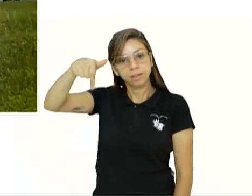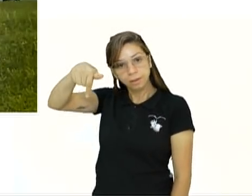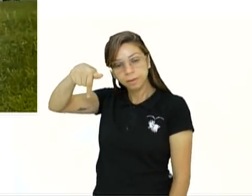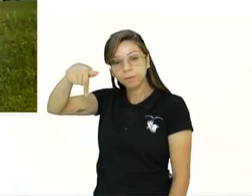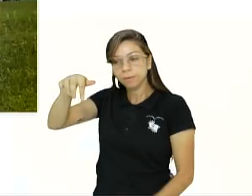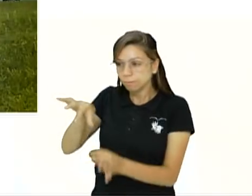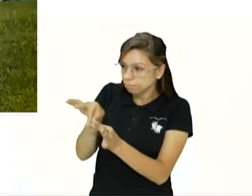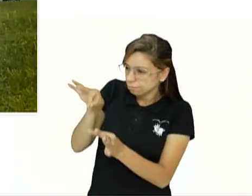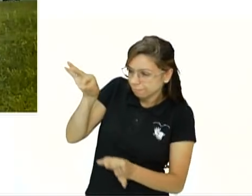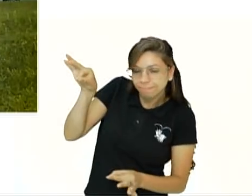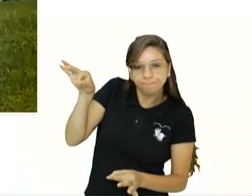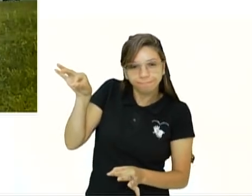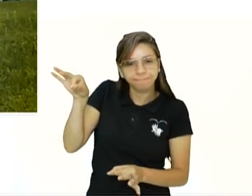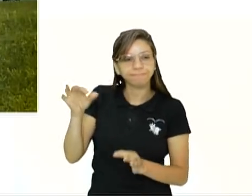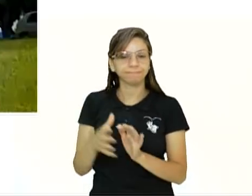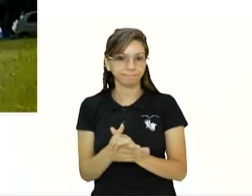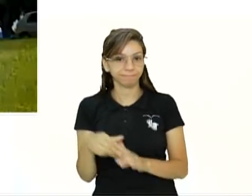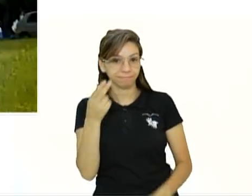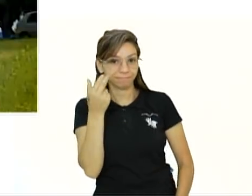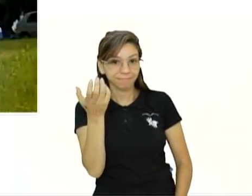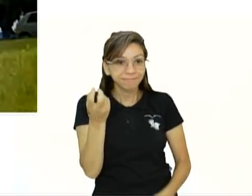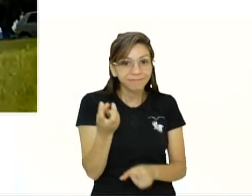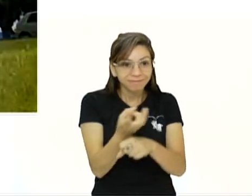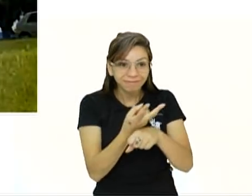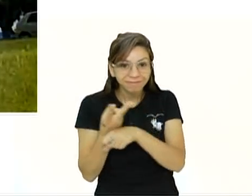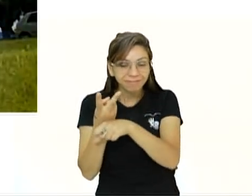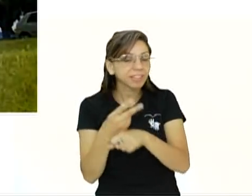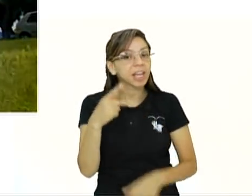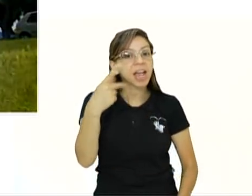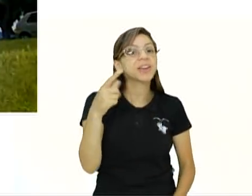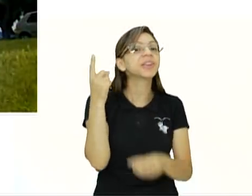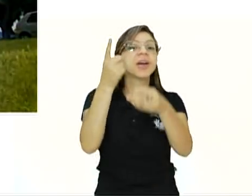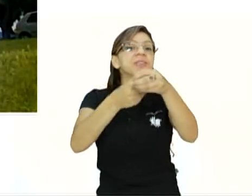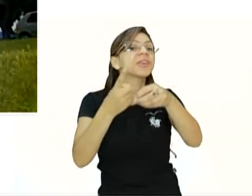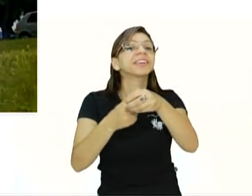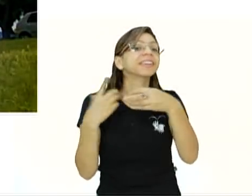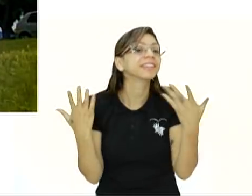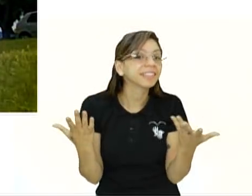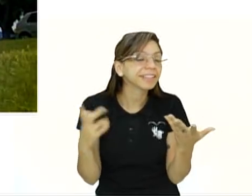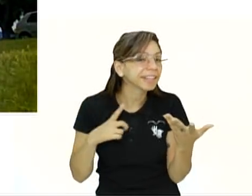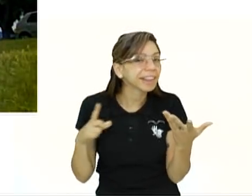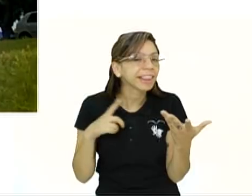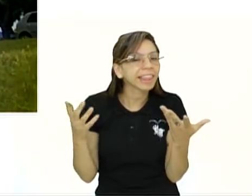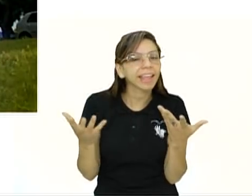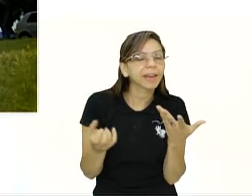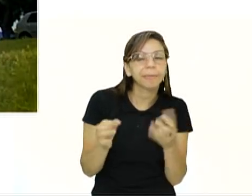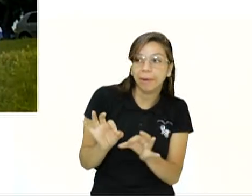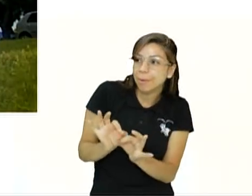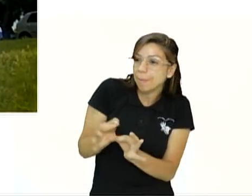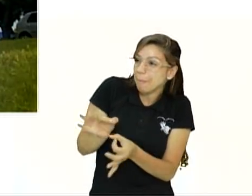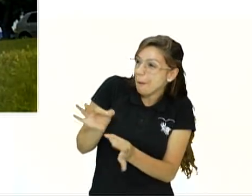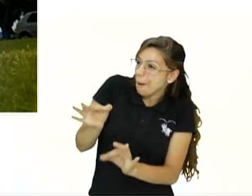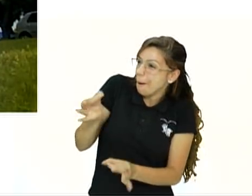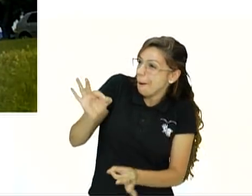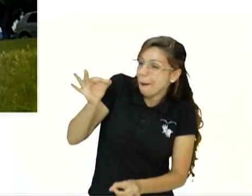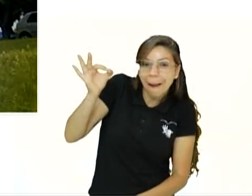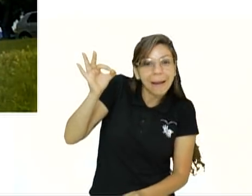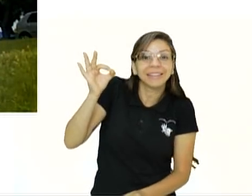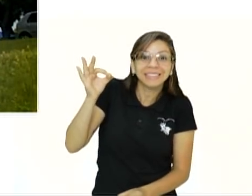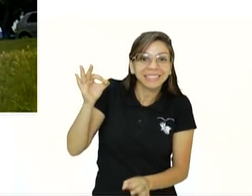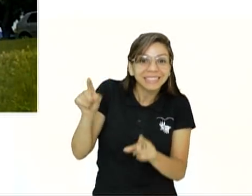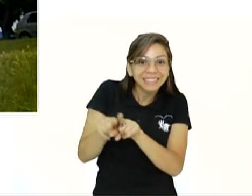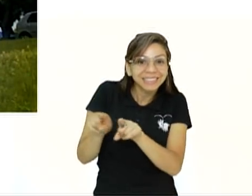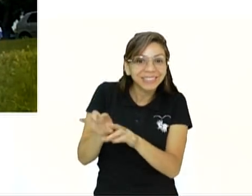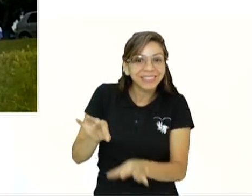Será que tem como medir mais alguma coisa? Vamos dar uma olhada? E aí na sua cidade, na sua região, Tem alguma coisa bem alta e bem grande para você medir